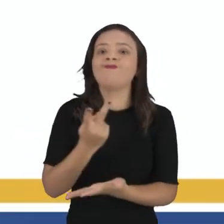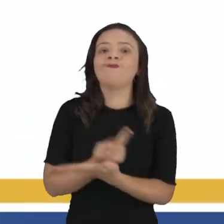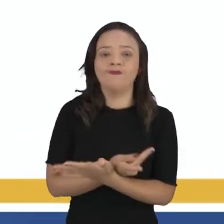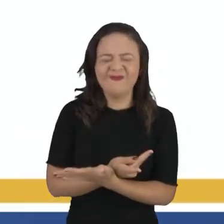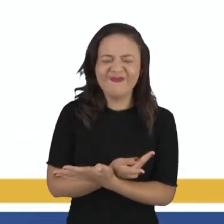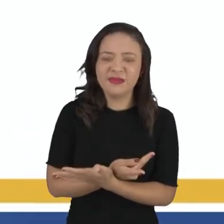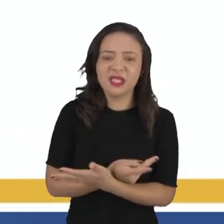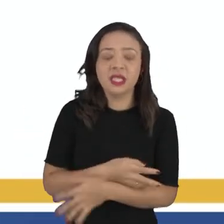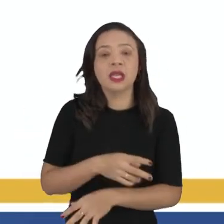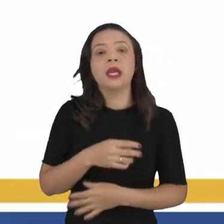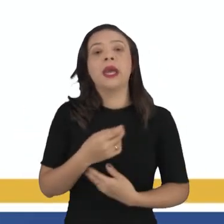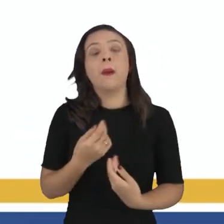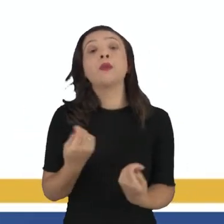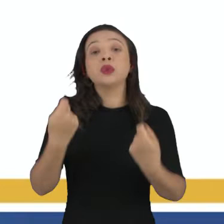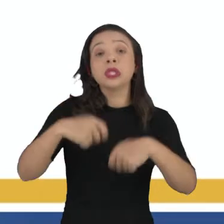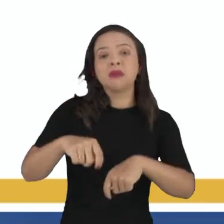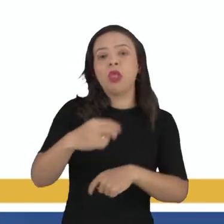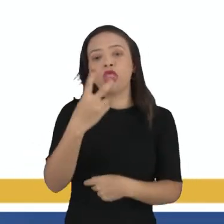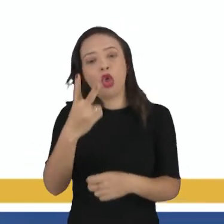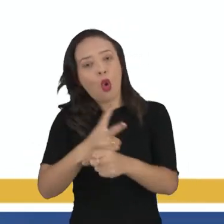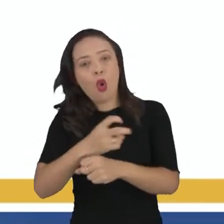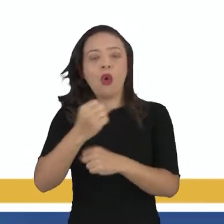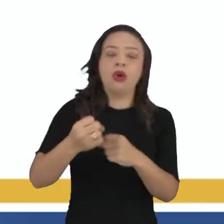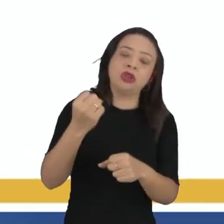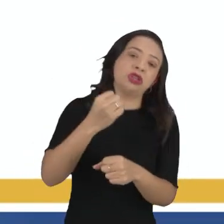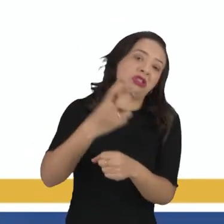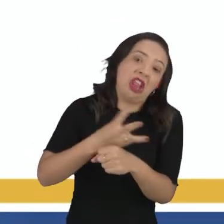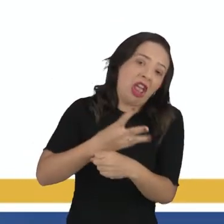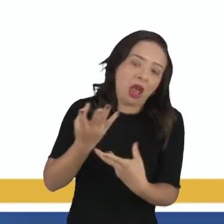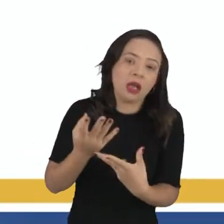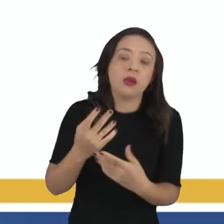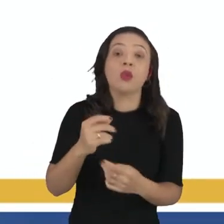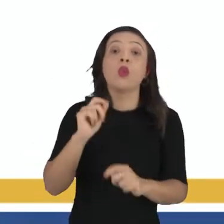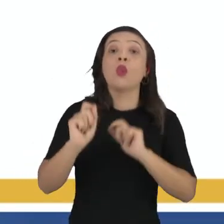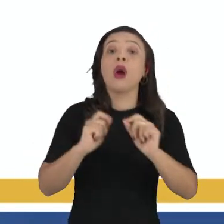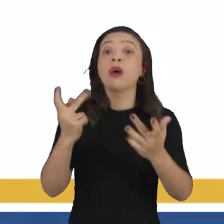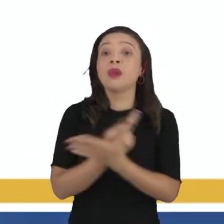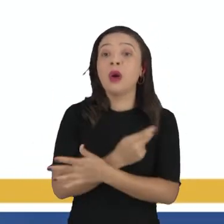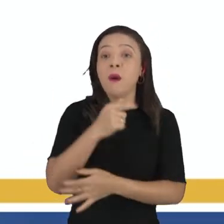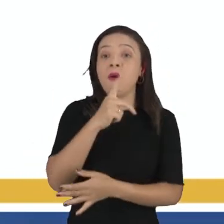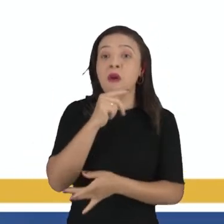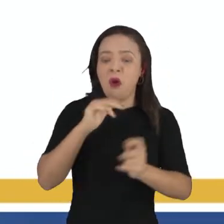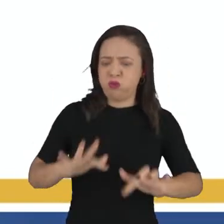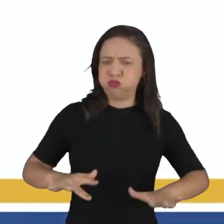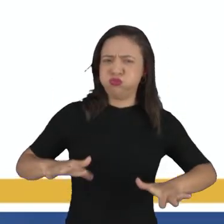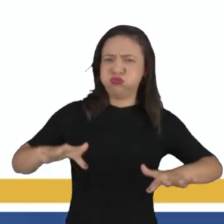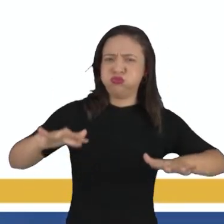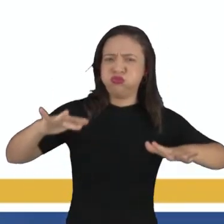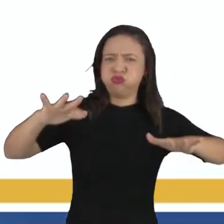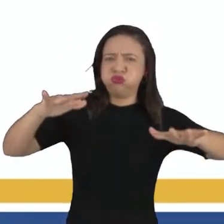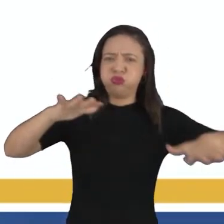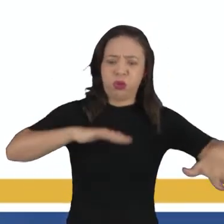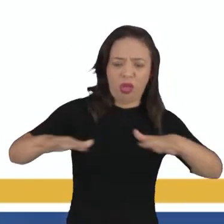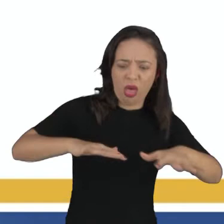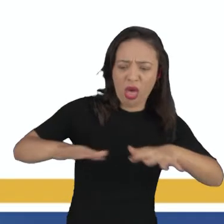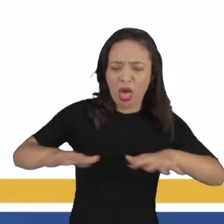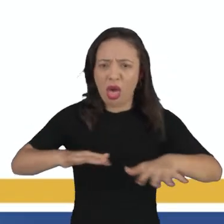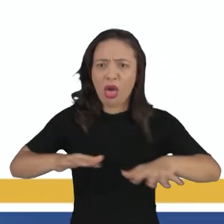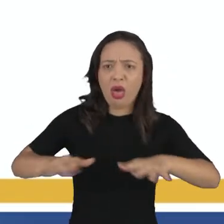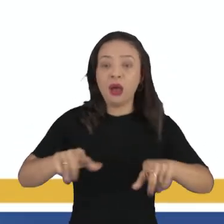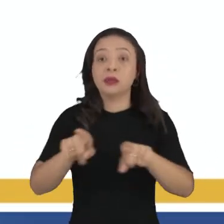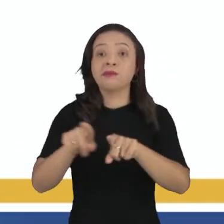que nós vemos aí a cada 2, 3 anos grandes enchentes, grandes terremotos, grandes furacões,